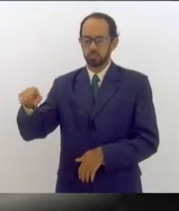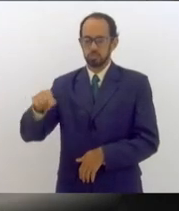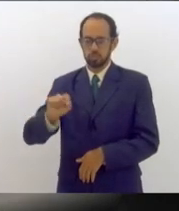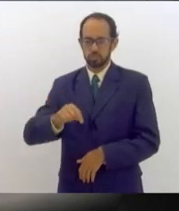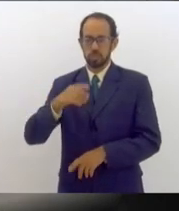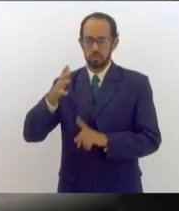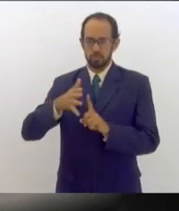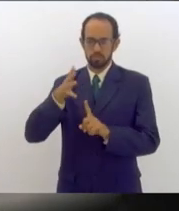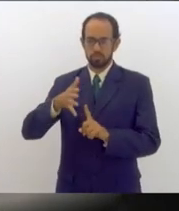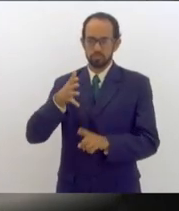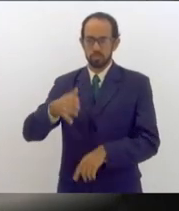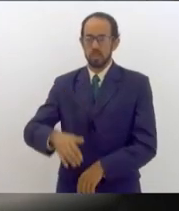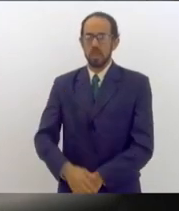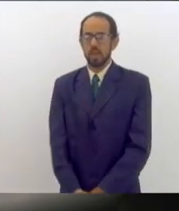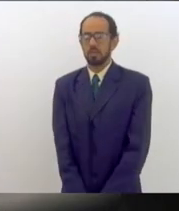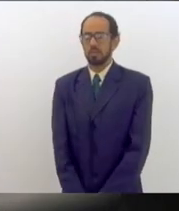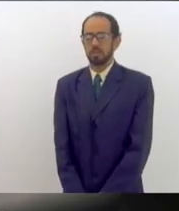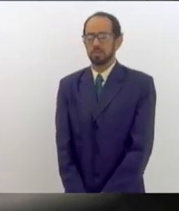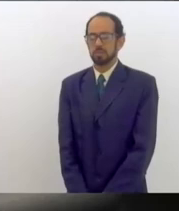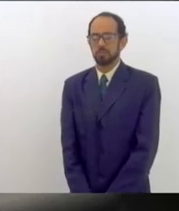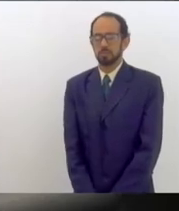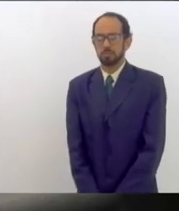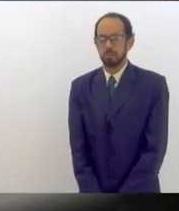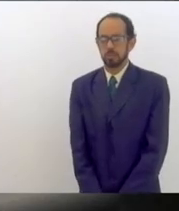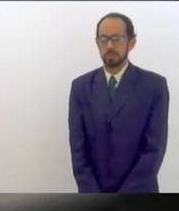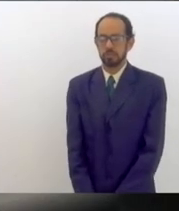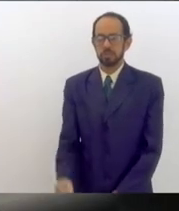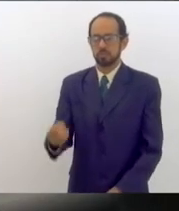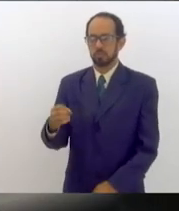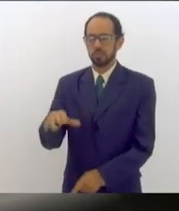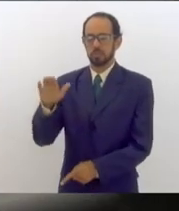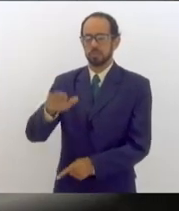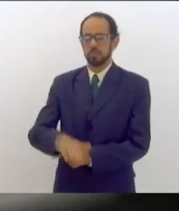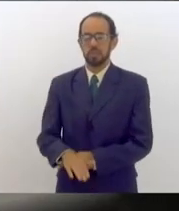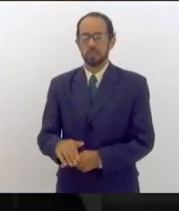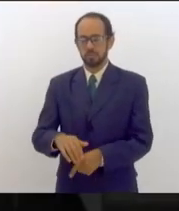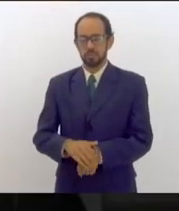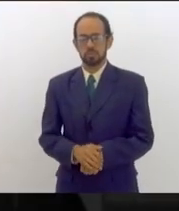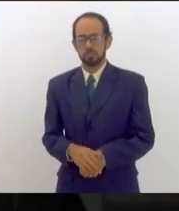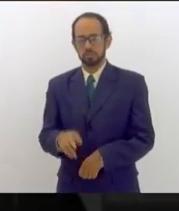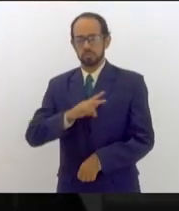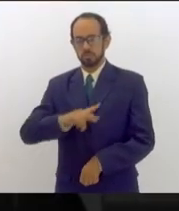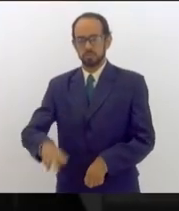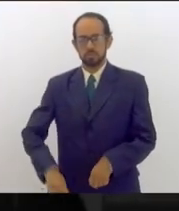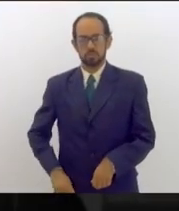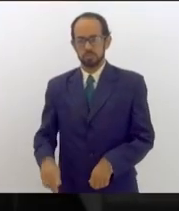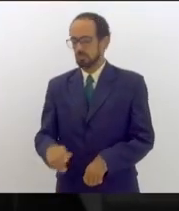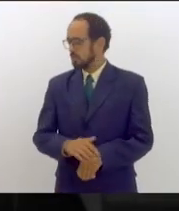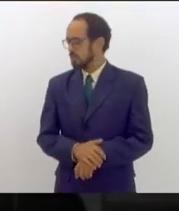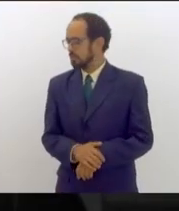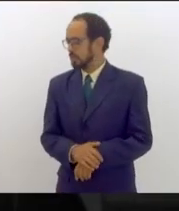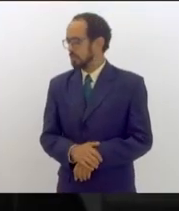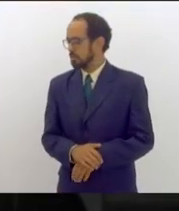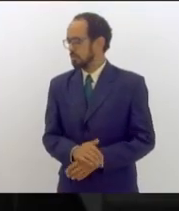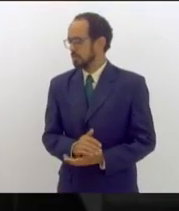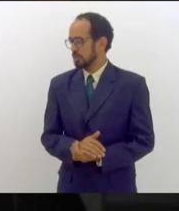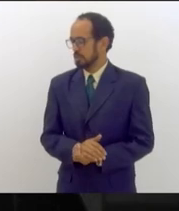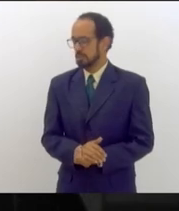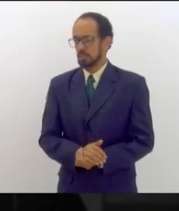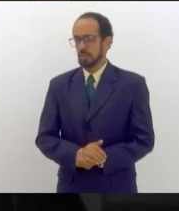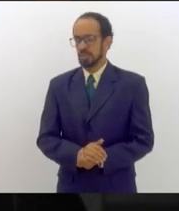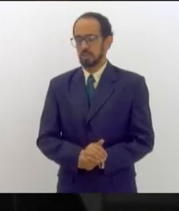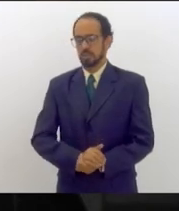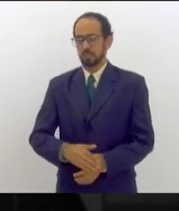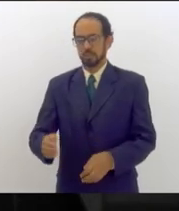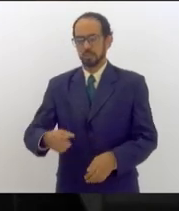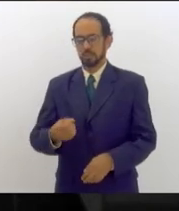palavra Boa tarde Presidente Boa tarde público que nos assiste pela TV